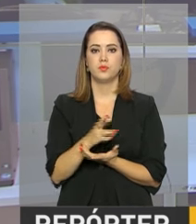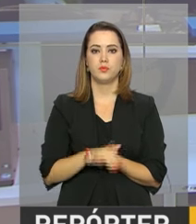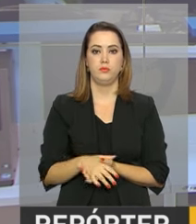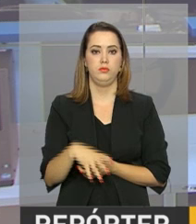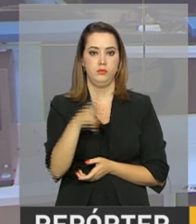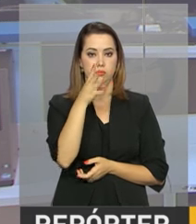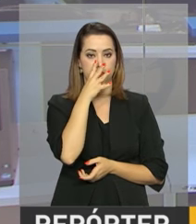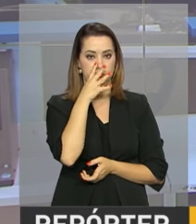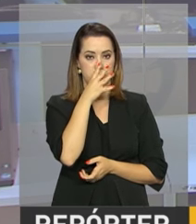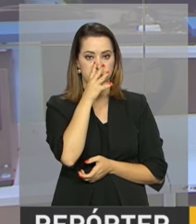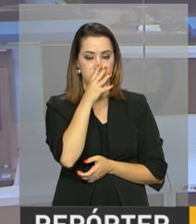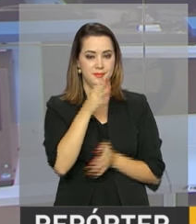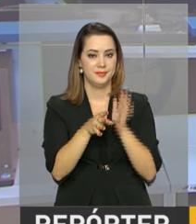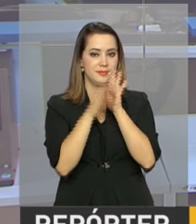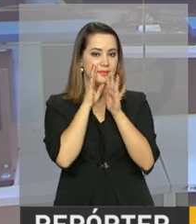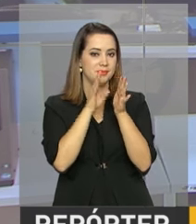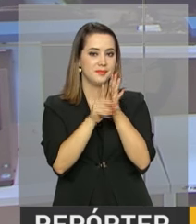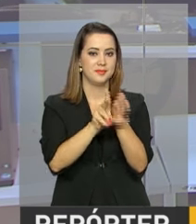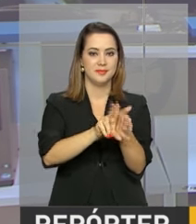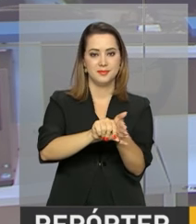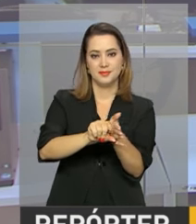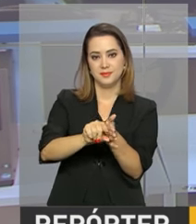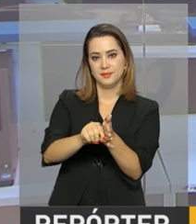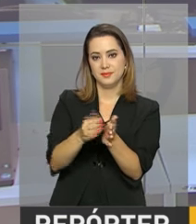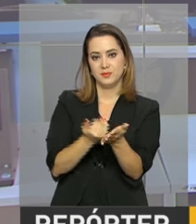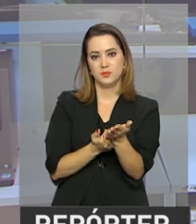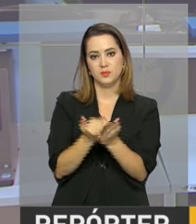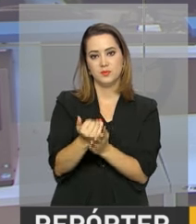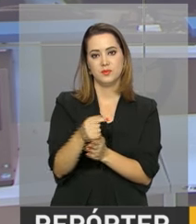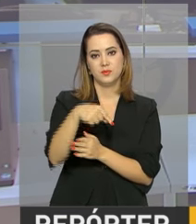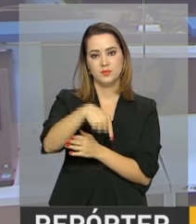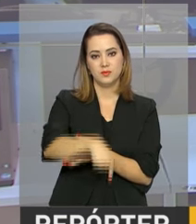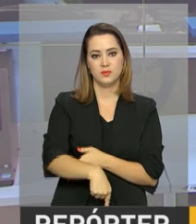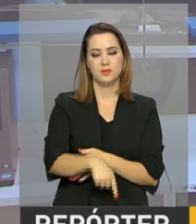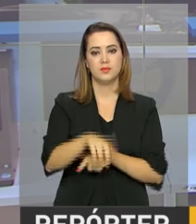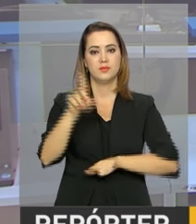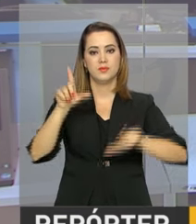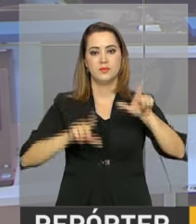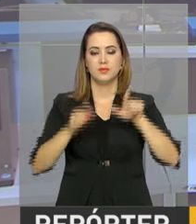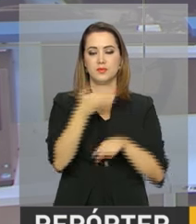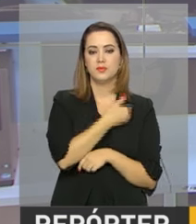Repórter NBR. Acompanhe também as novidades em nossas redes sociais. Continue